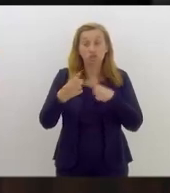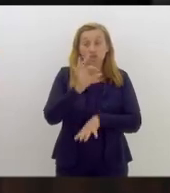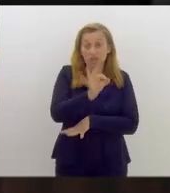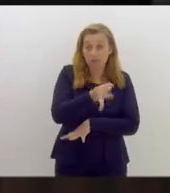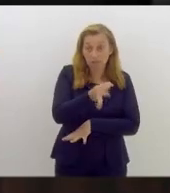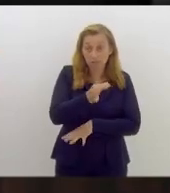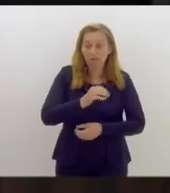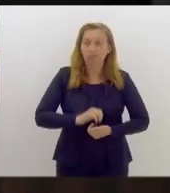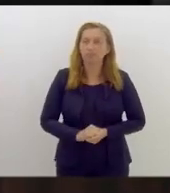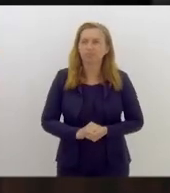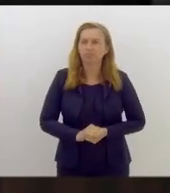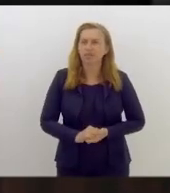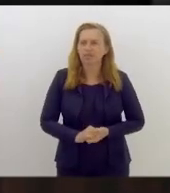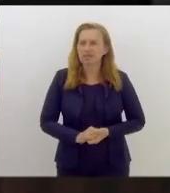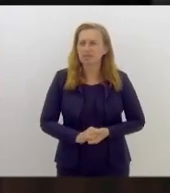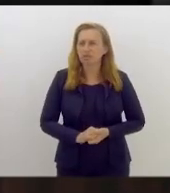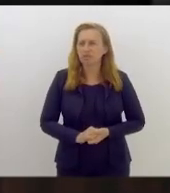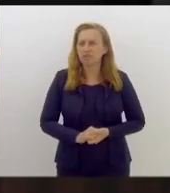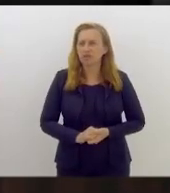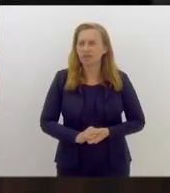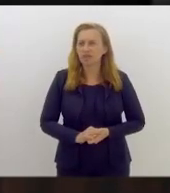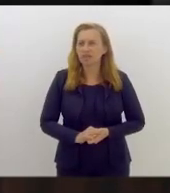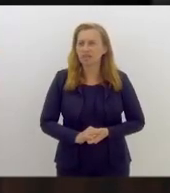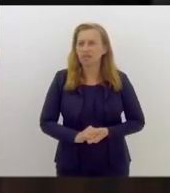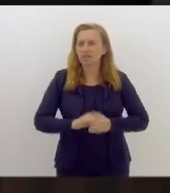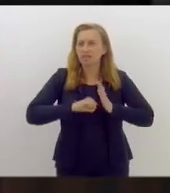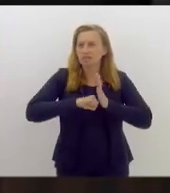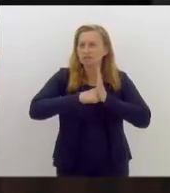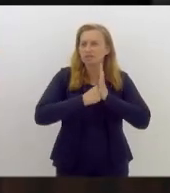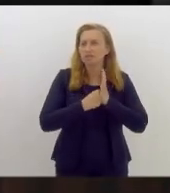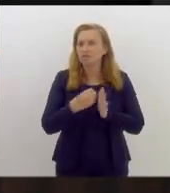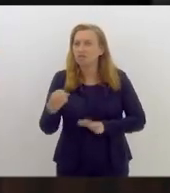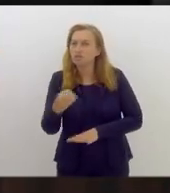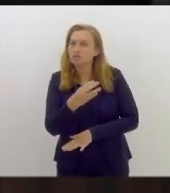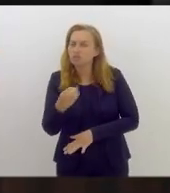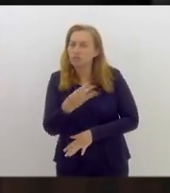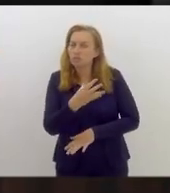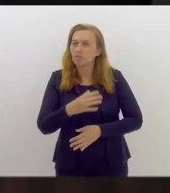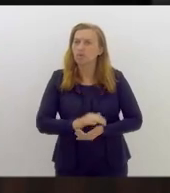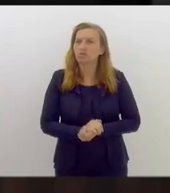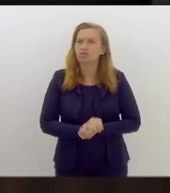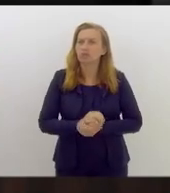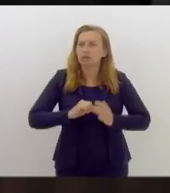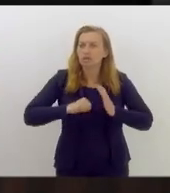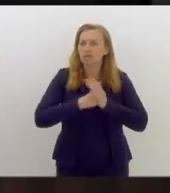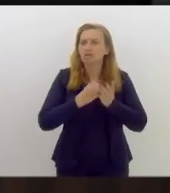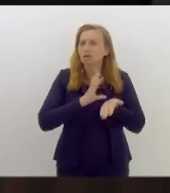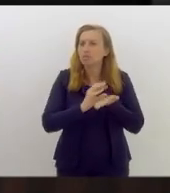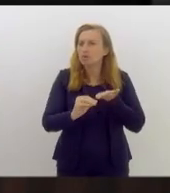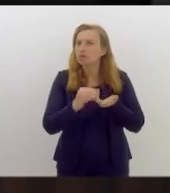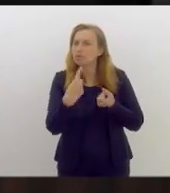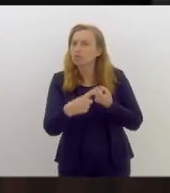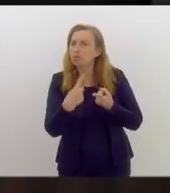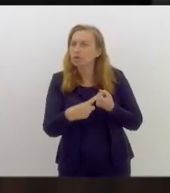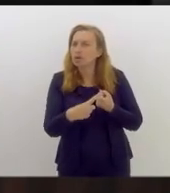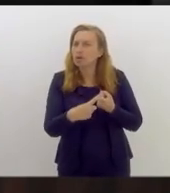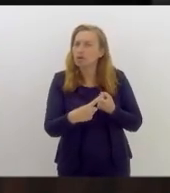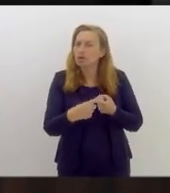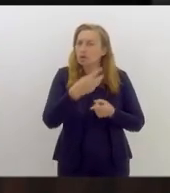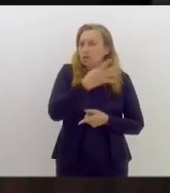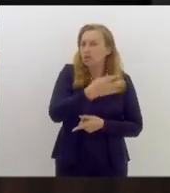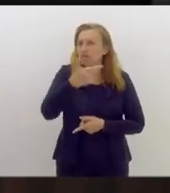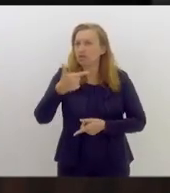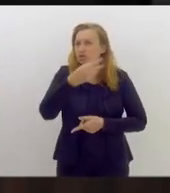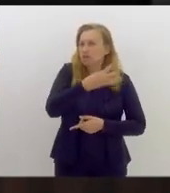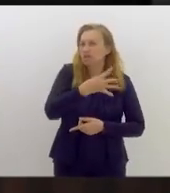logicamente, os vetos novos que estão trancando a pauta, porque a pauta, de, salvo engano, de 42 e